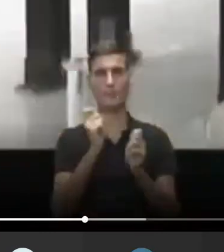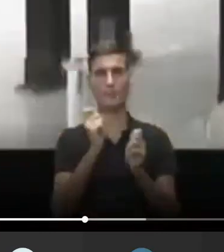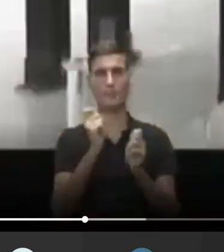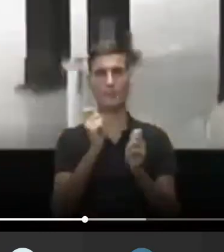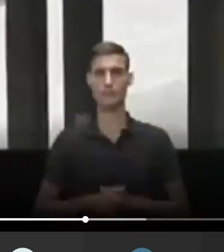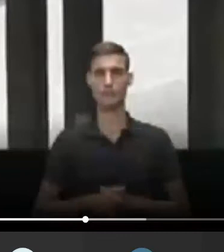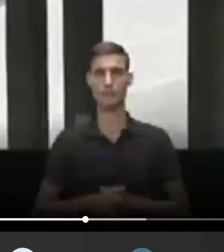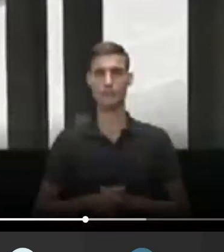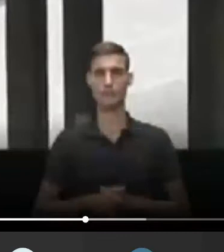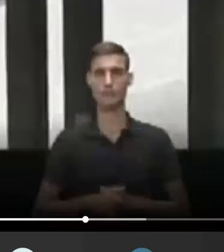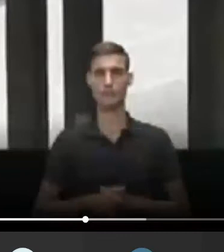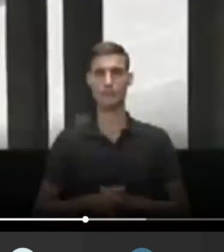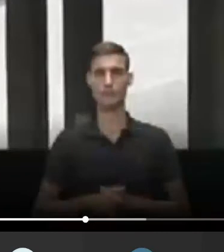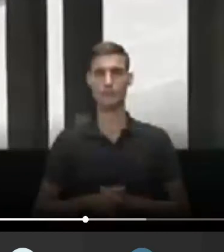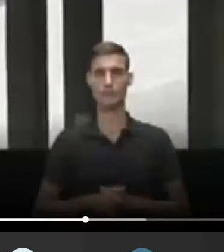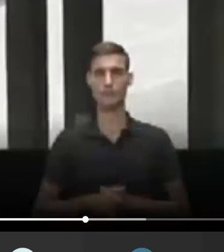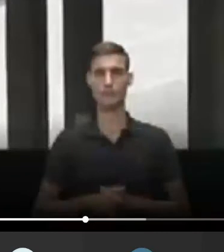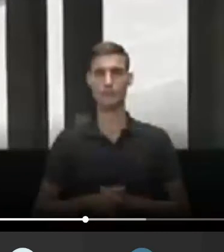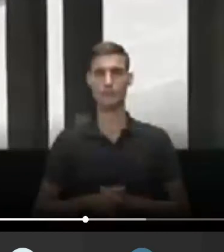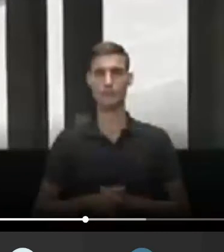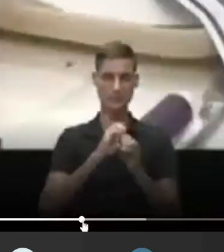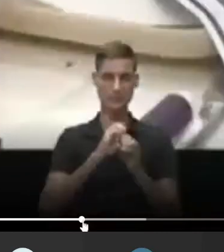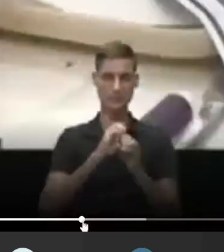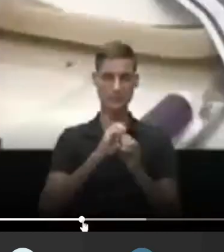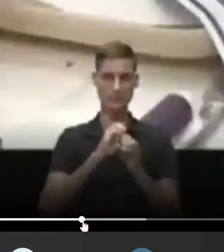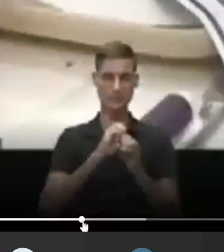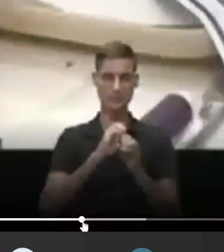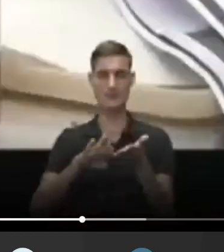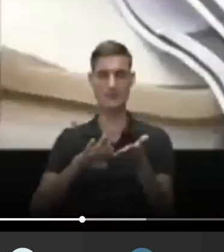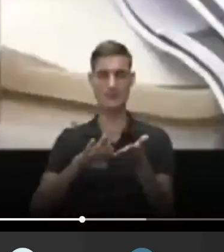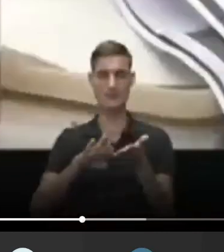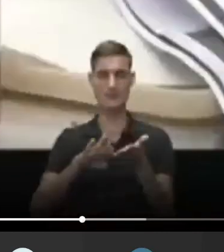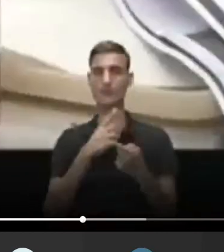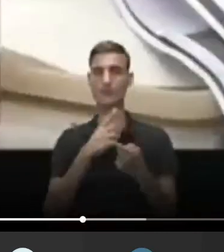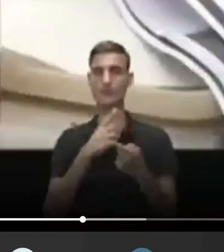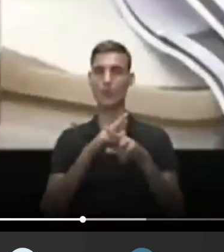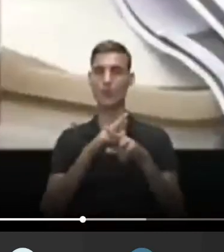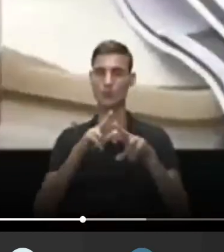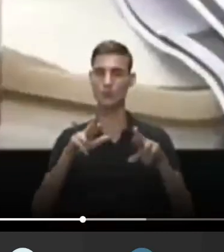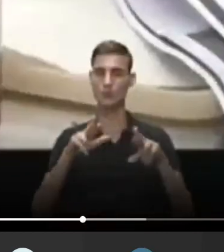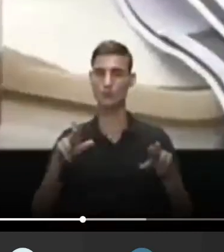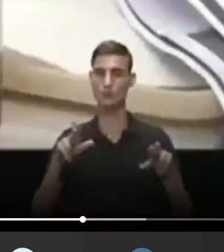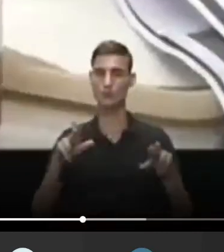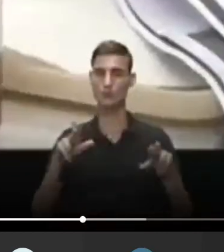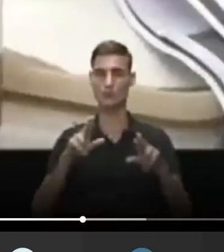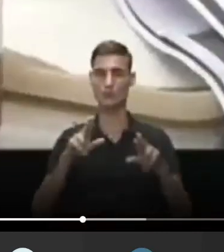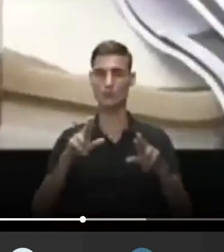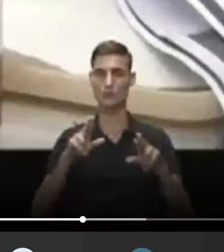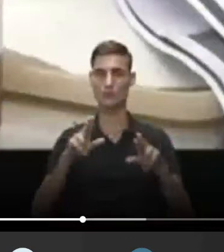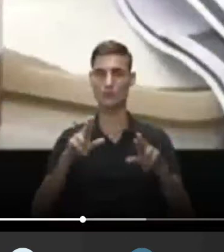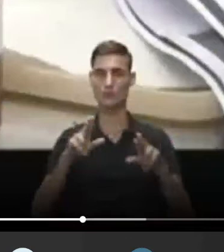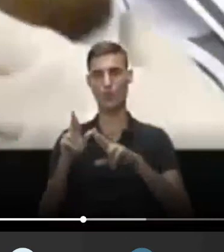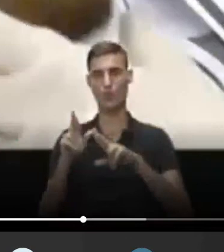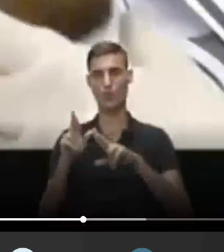30 ml da minha primeira substância, que é a primeira amostra, é